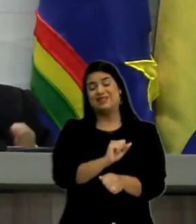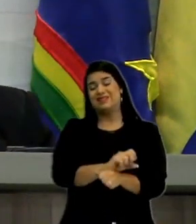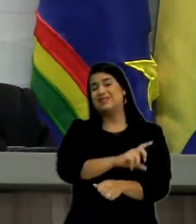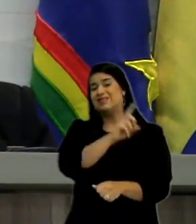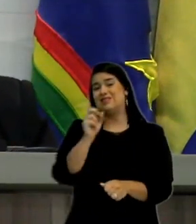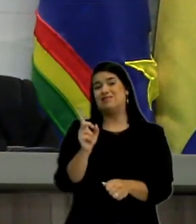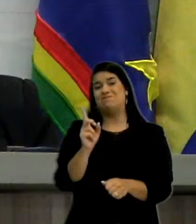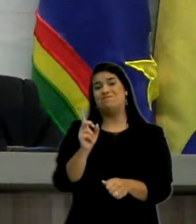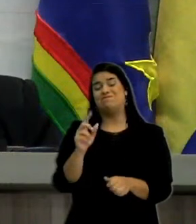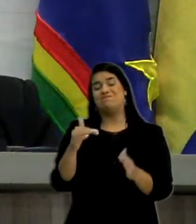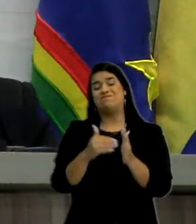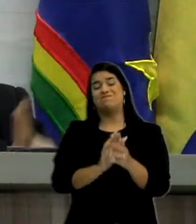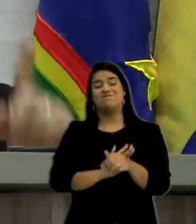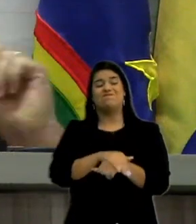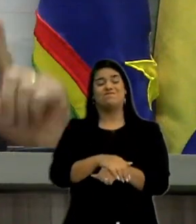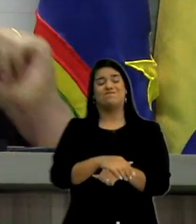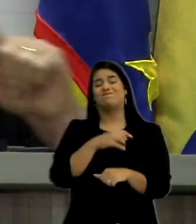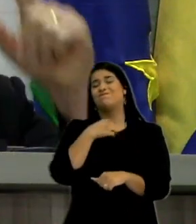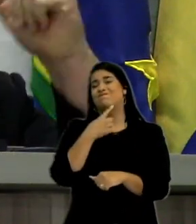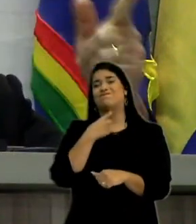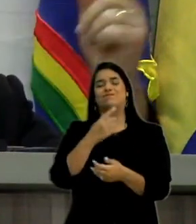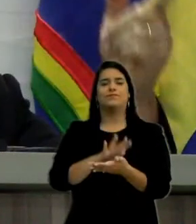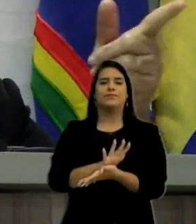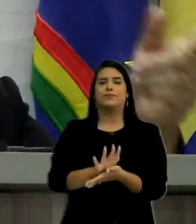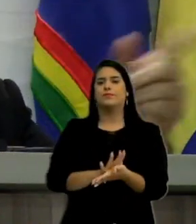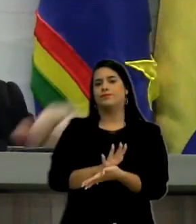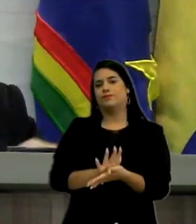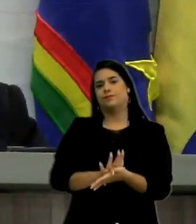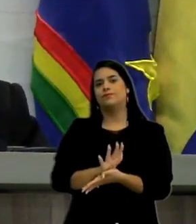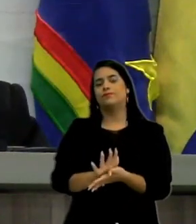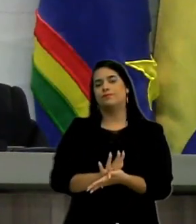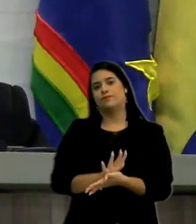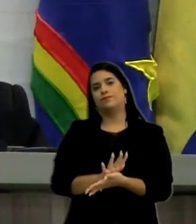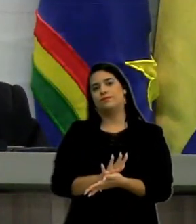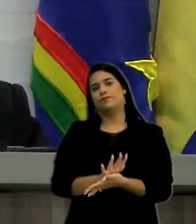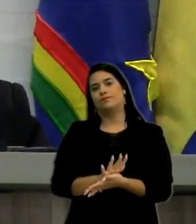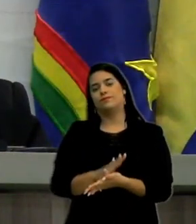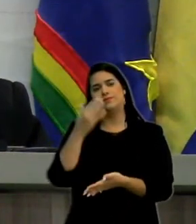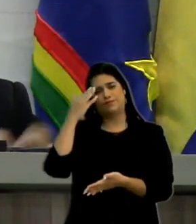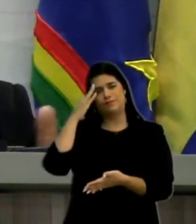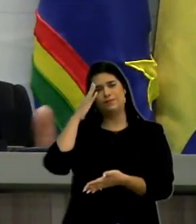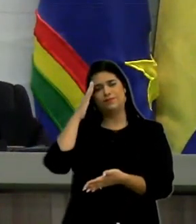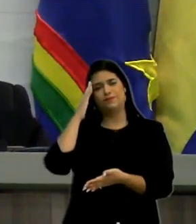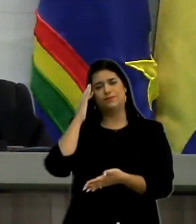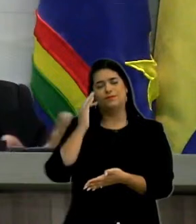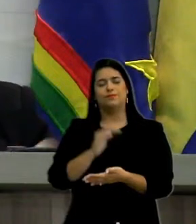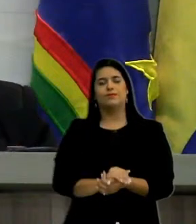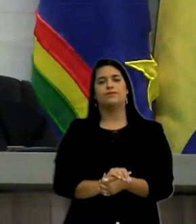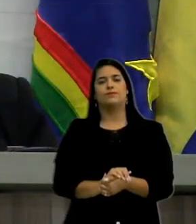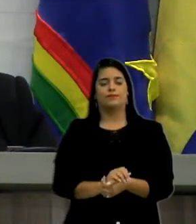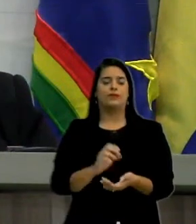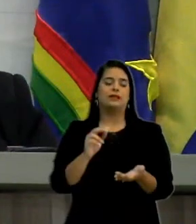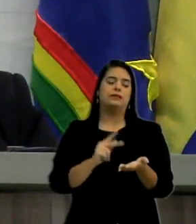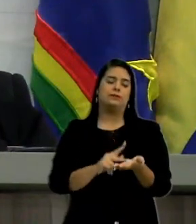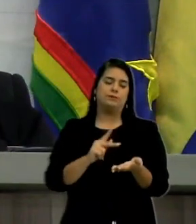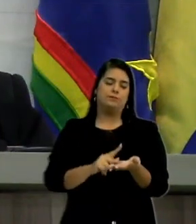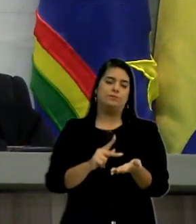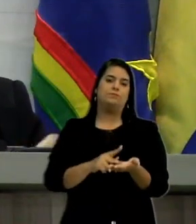noite e não conseguir. Isso quem já tem muitas vezes até um prontuário aberto lá. Mas é a